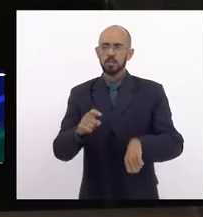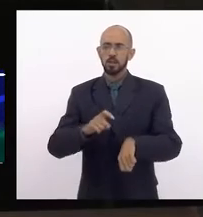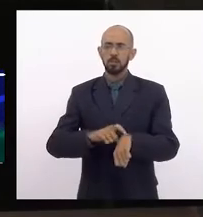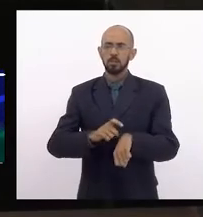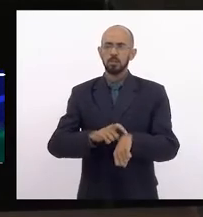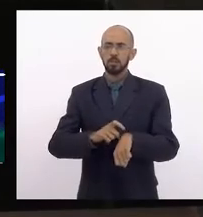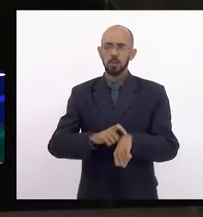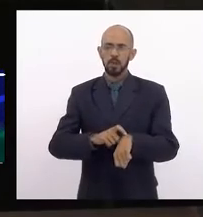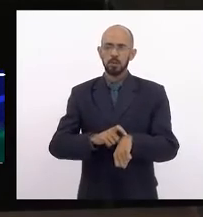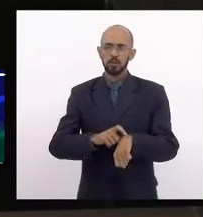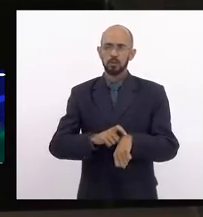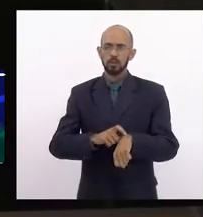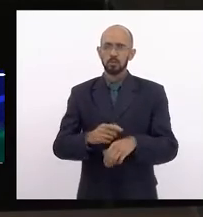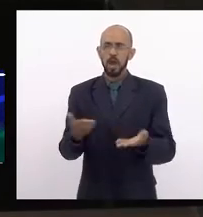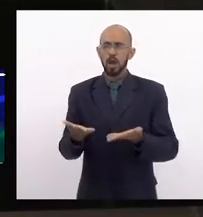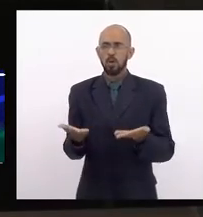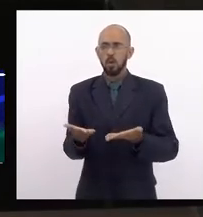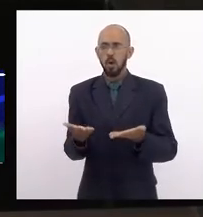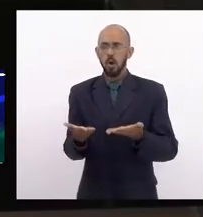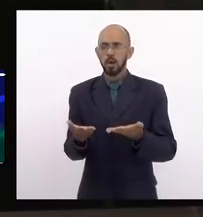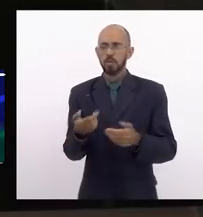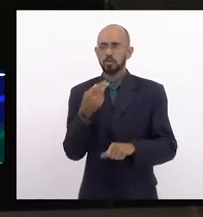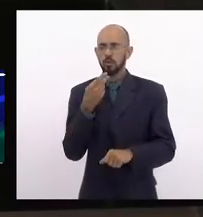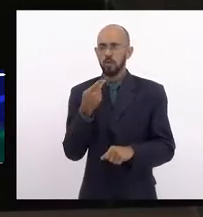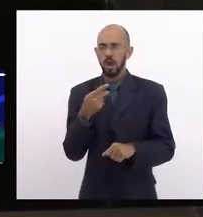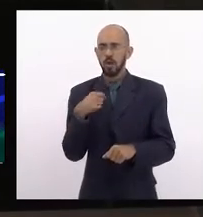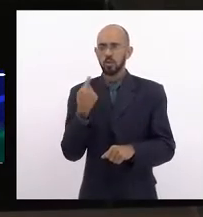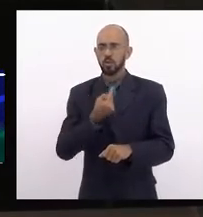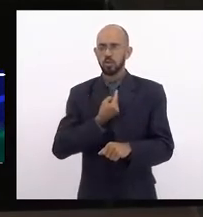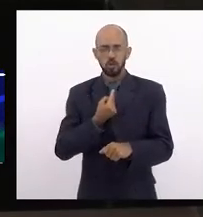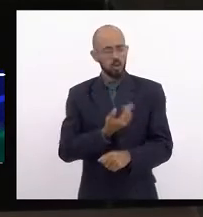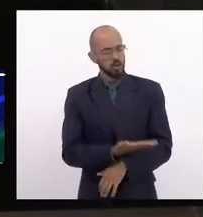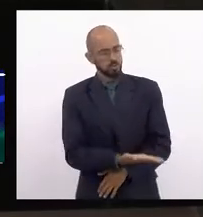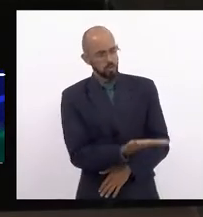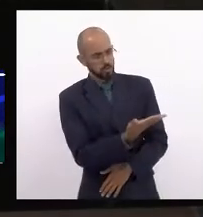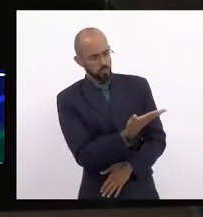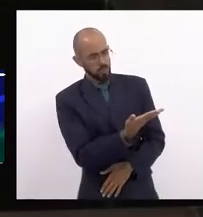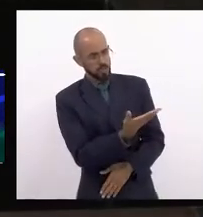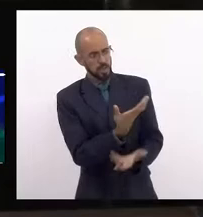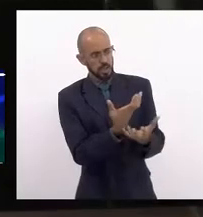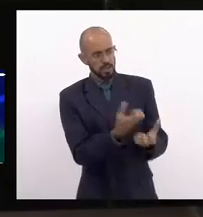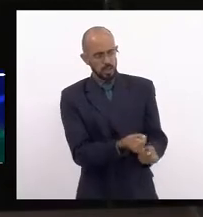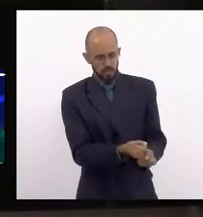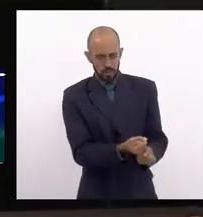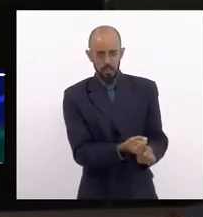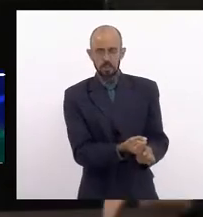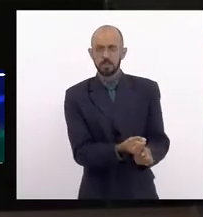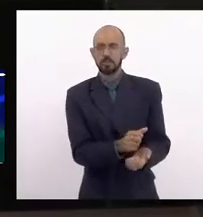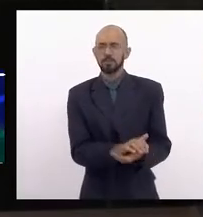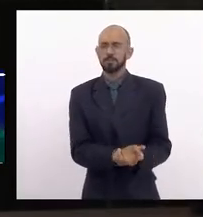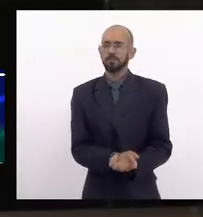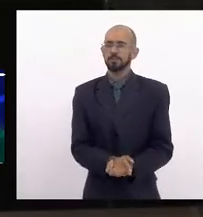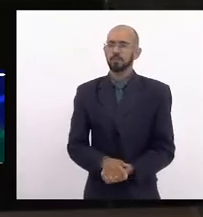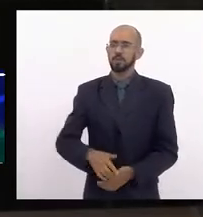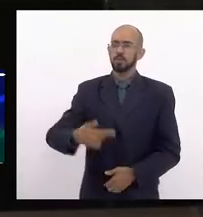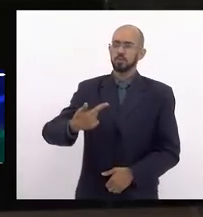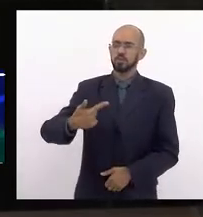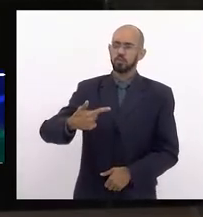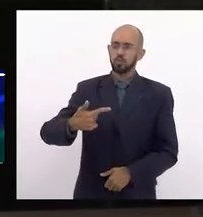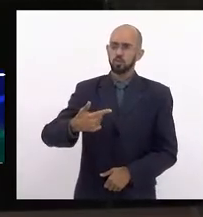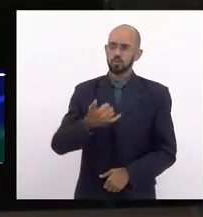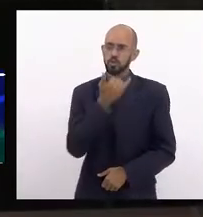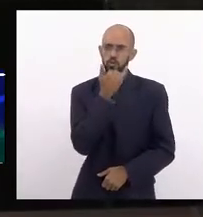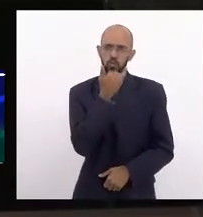oportunidade de agora e expressar mos um que nós queremos que vossa excelência atendesse e segundo lugar e eu não